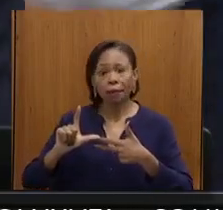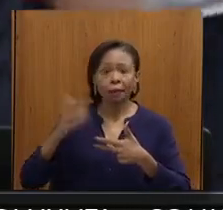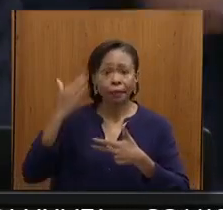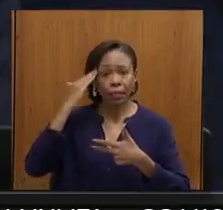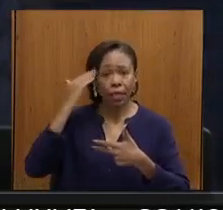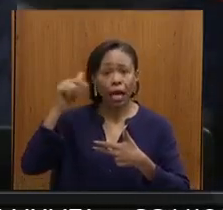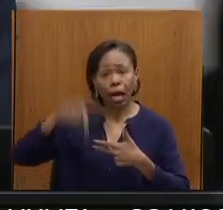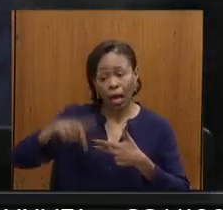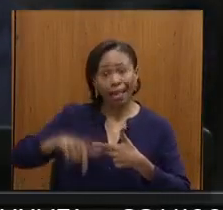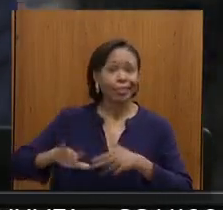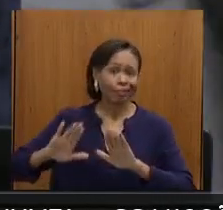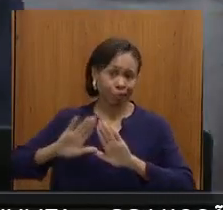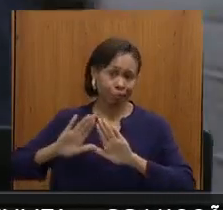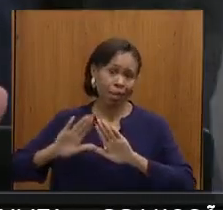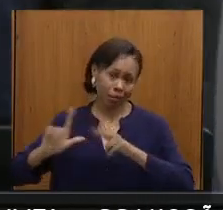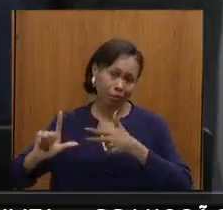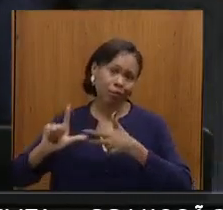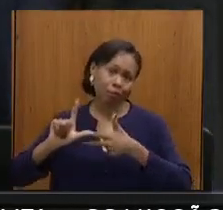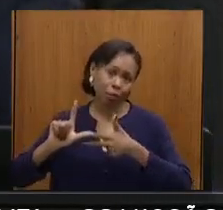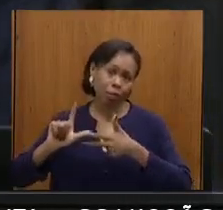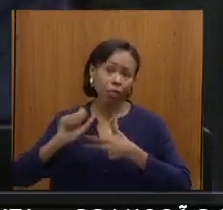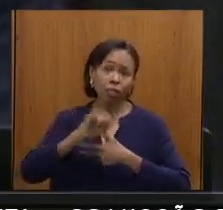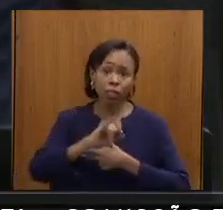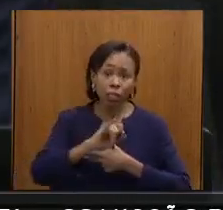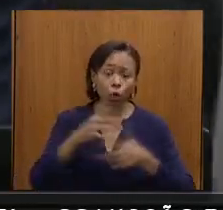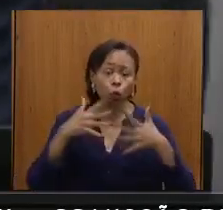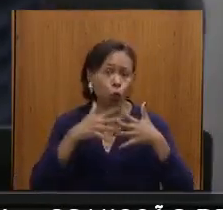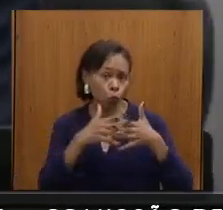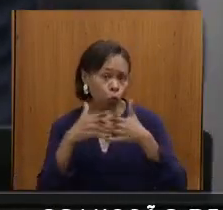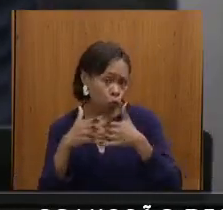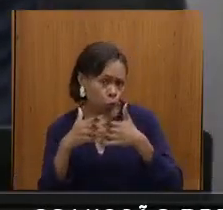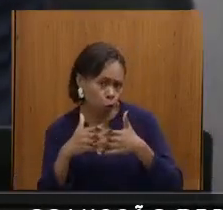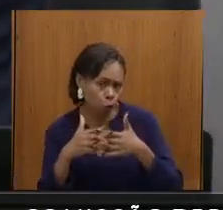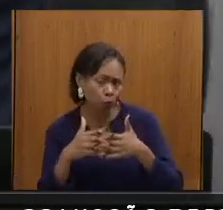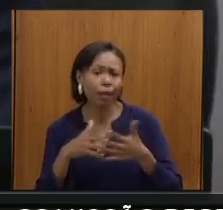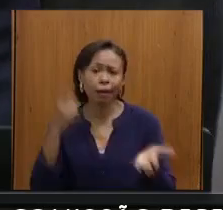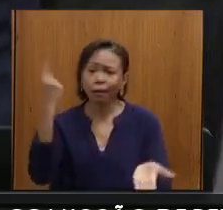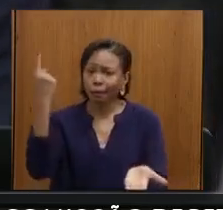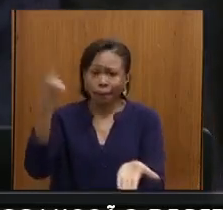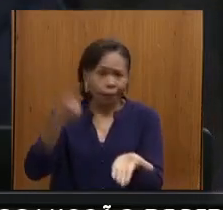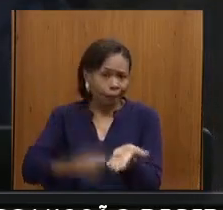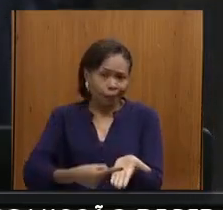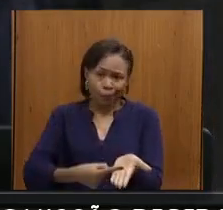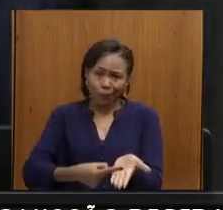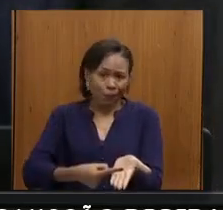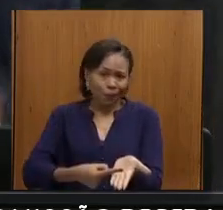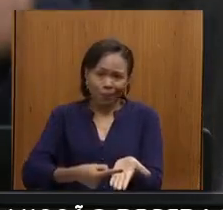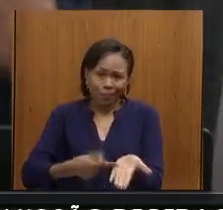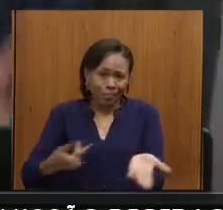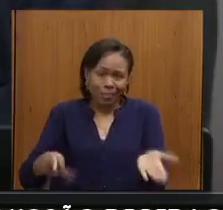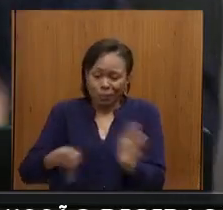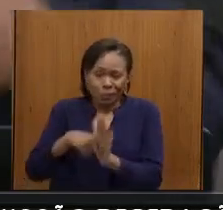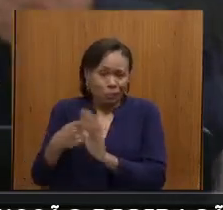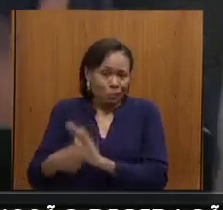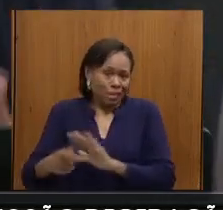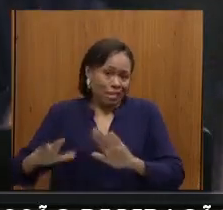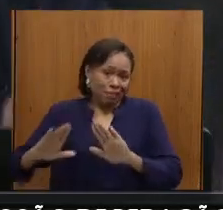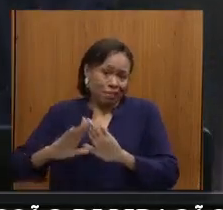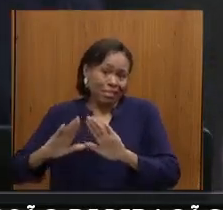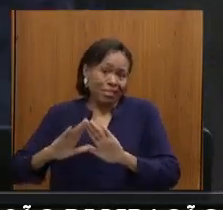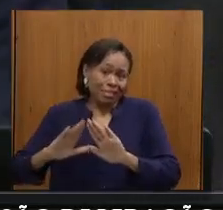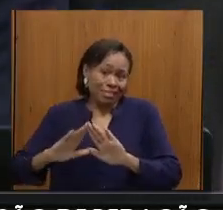é a Assembleia. Se alguém duvidasse disso, o acordo feito é a prova e a Assembleia veste